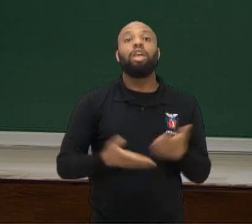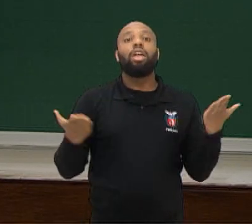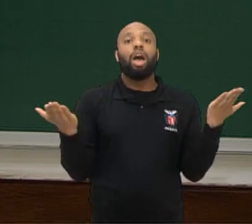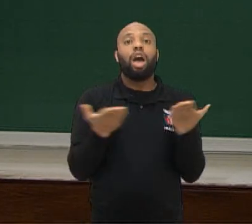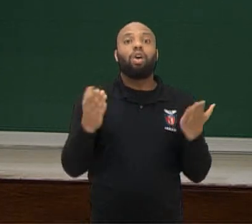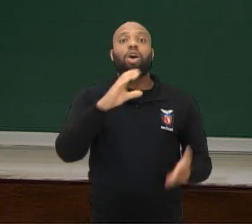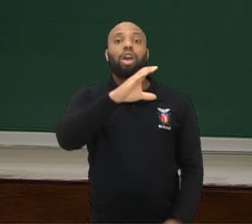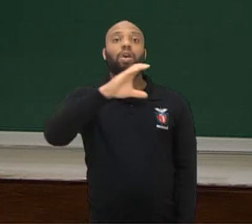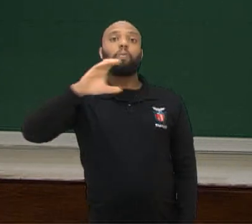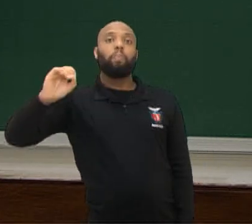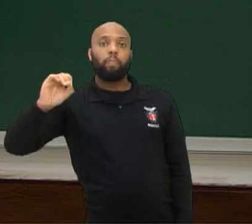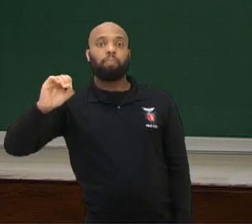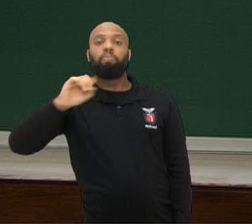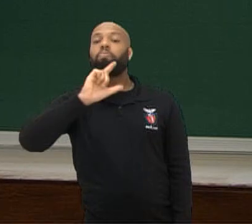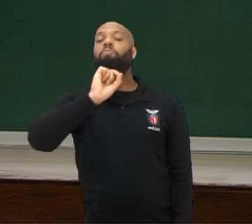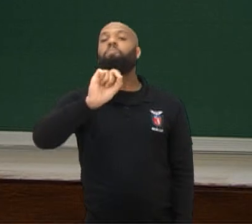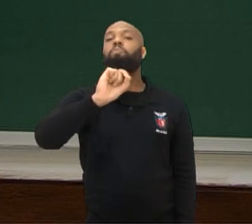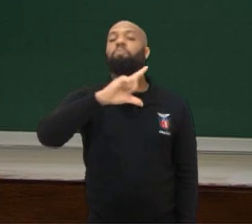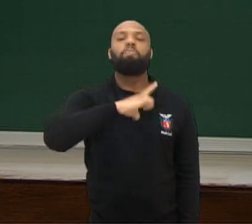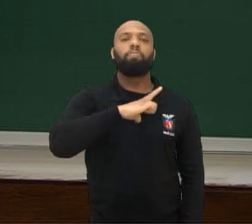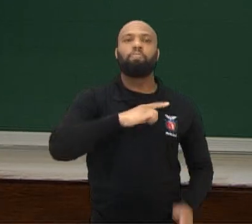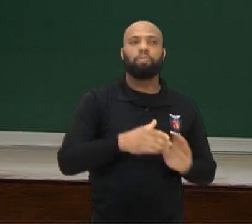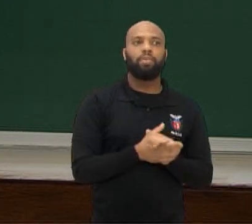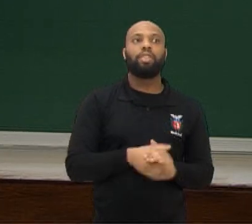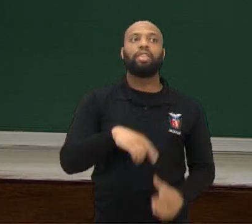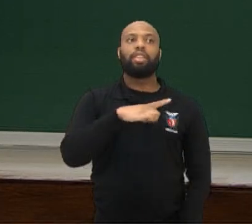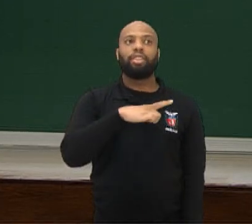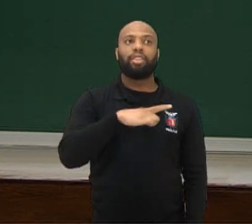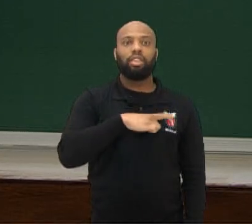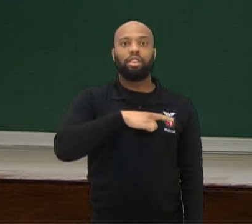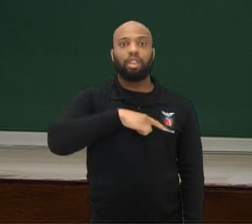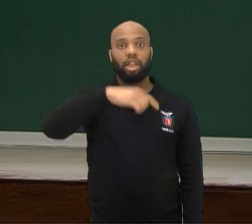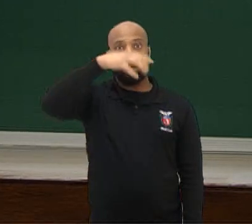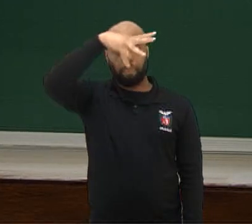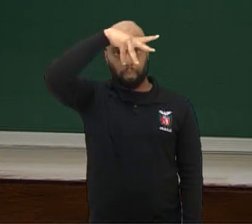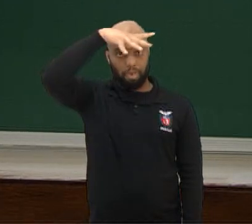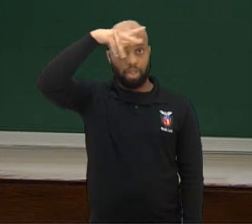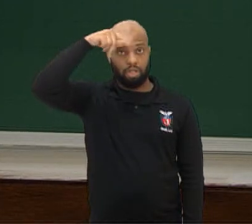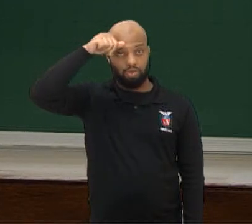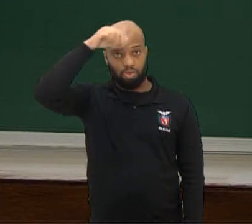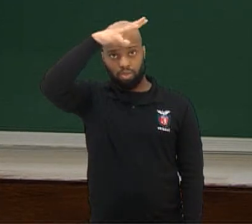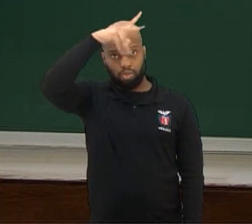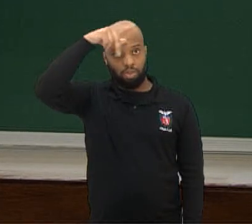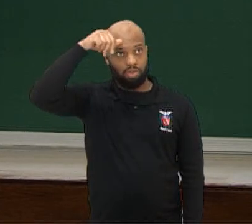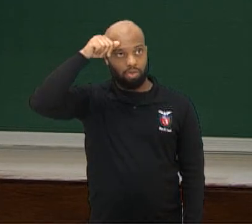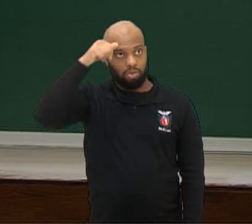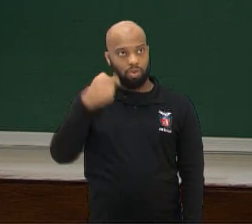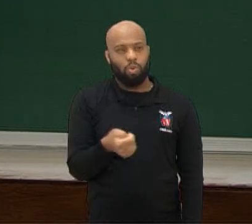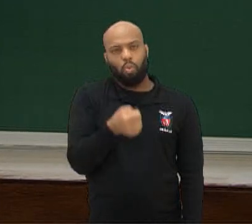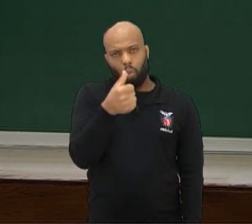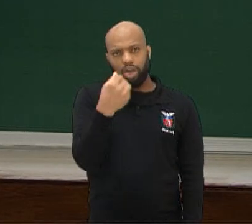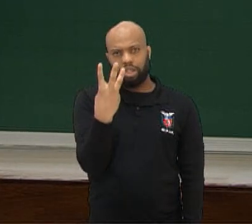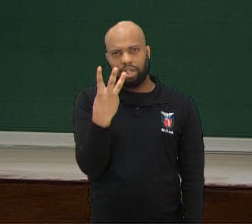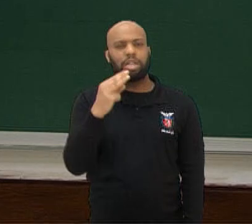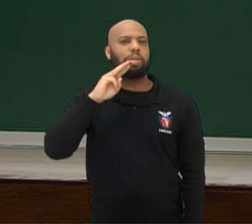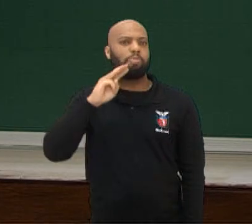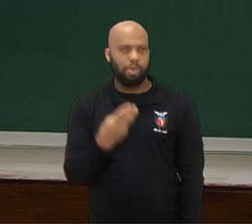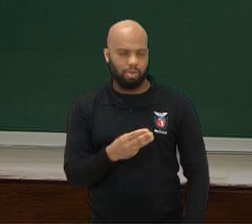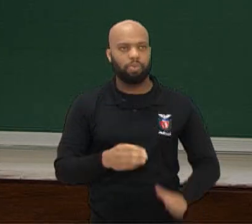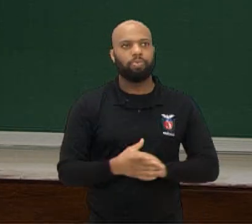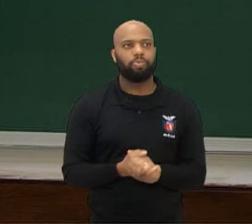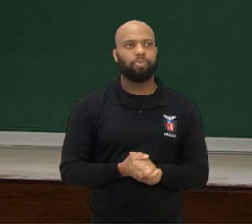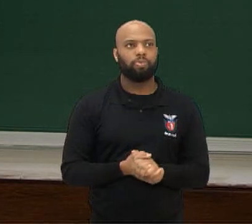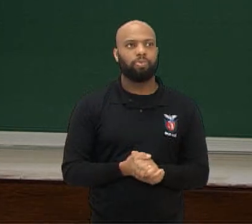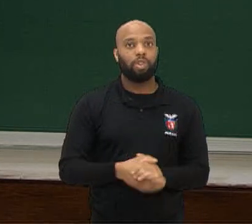região Centro-Oeste, o que que nós vamos ter? Nós vamos ter lá no Mato Grosso, quase 3 milhões e meio de